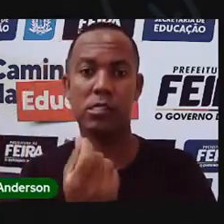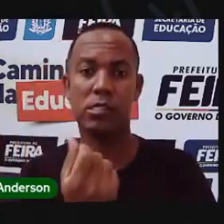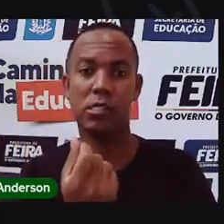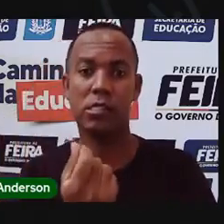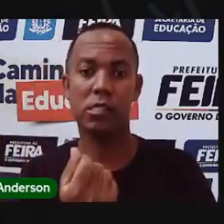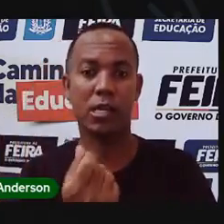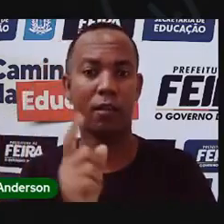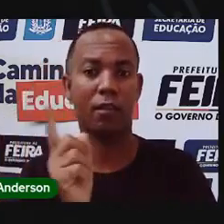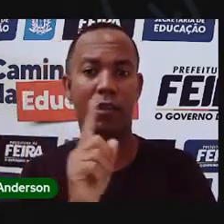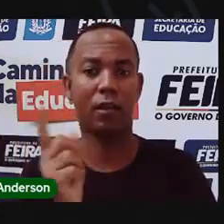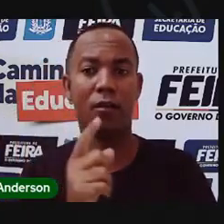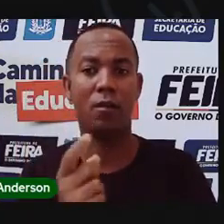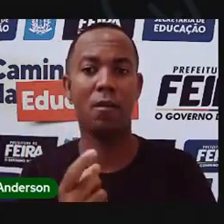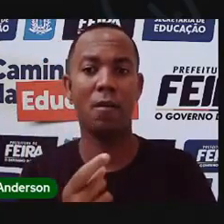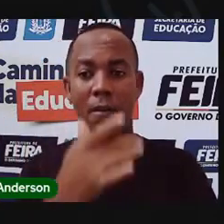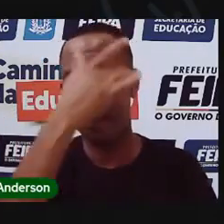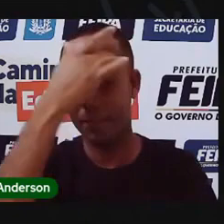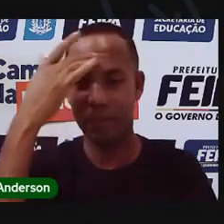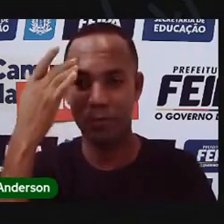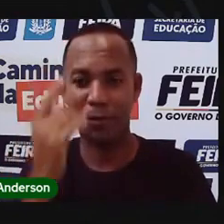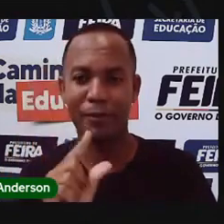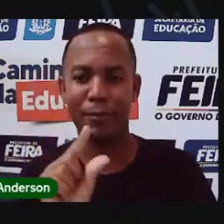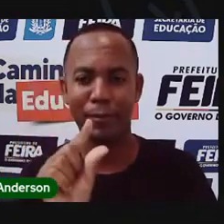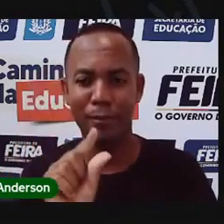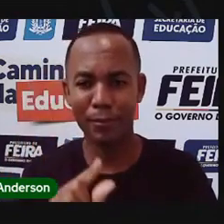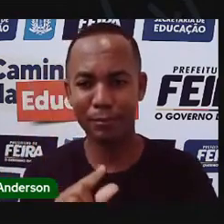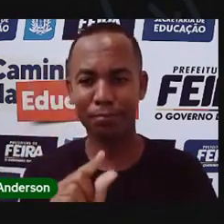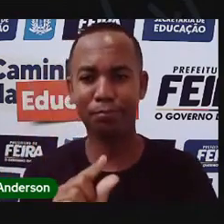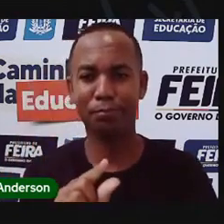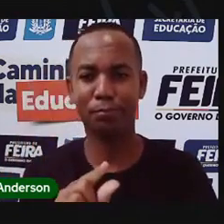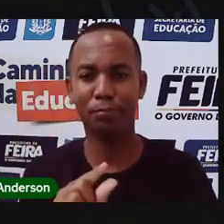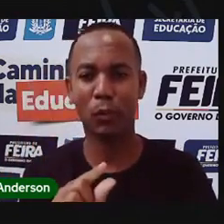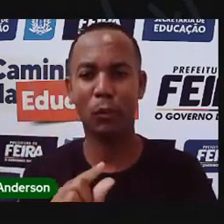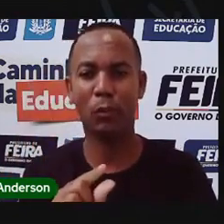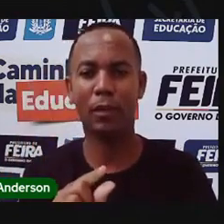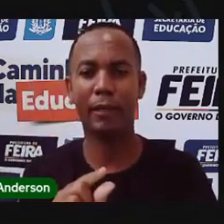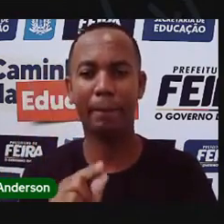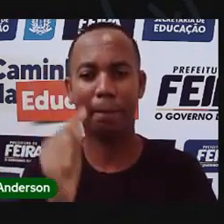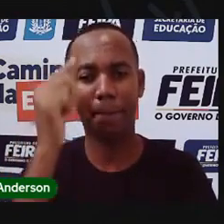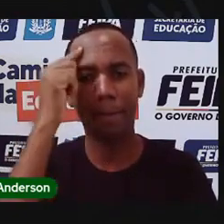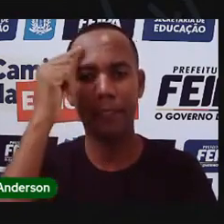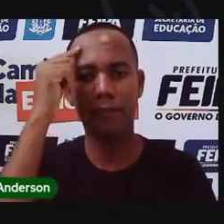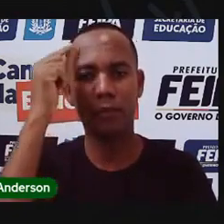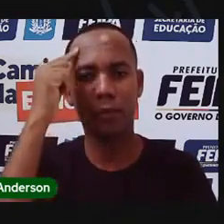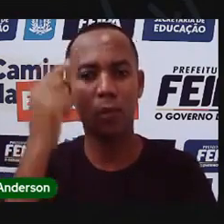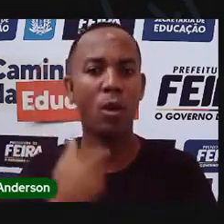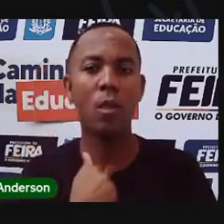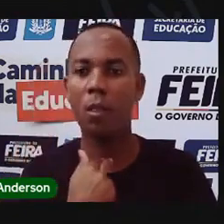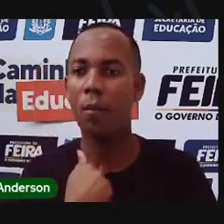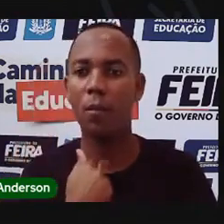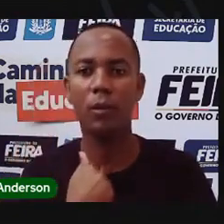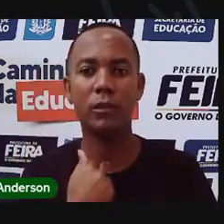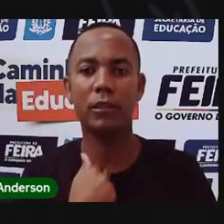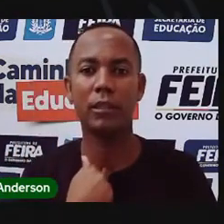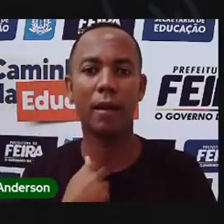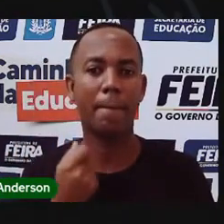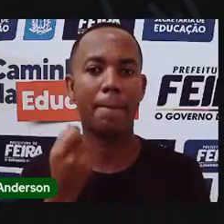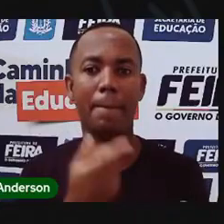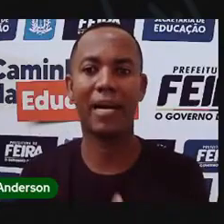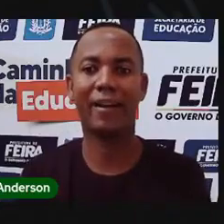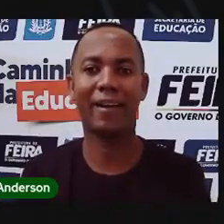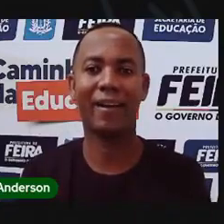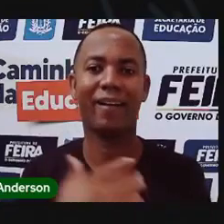não pode comprar tudo aquilo que, ó, a gente imagina, tá? Então, eles não podiam, na verdade,